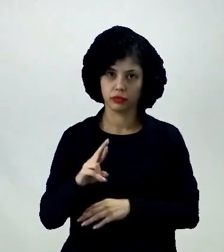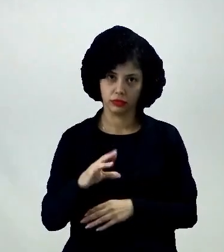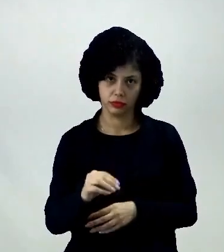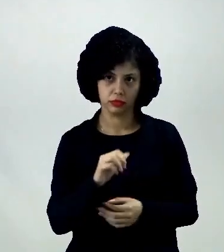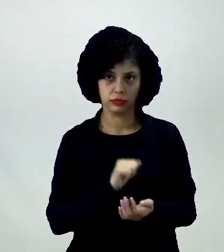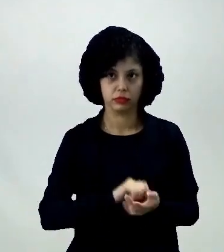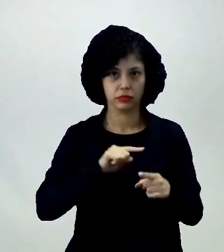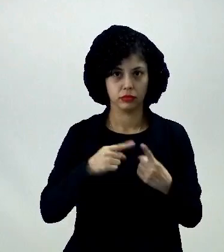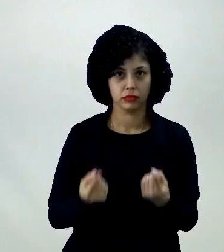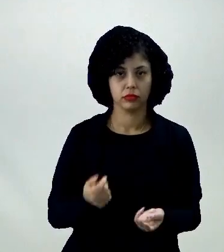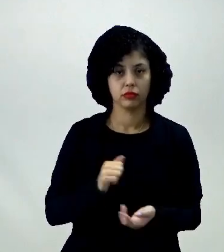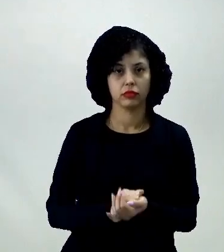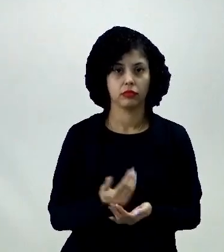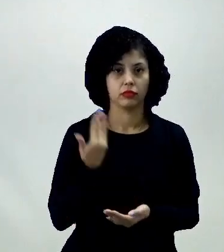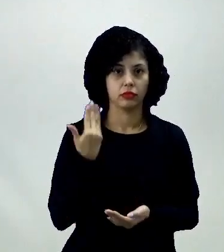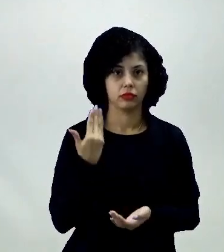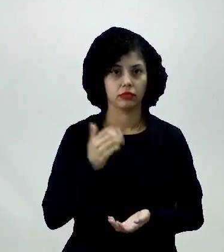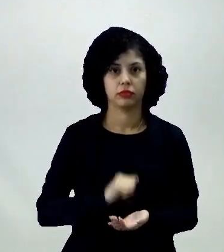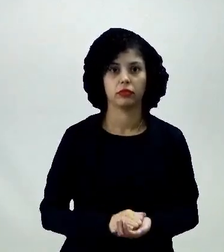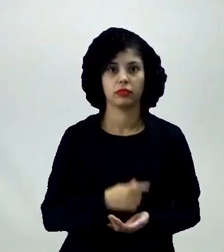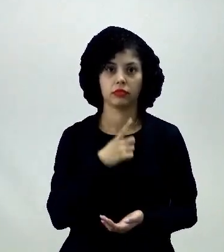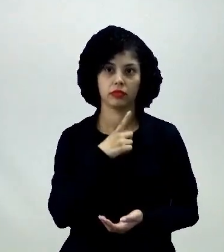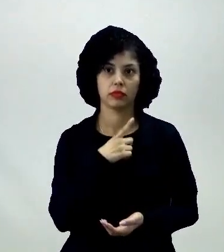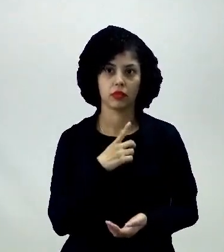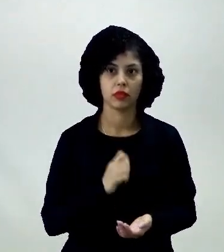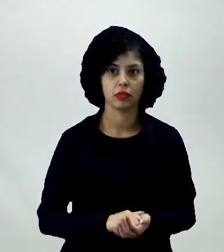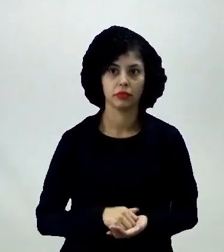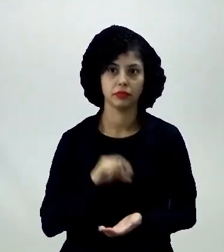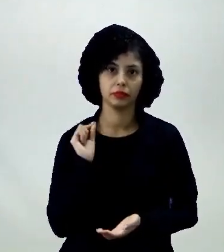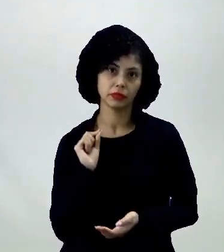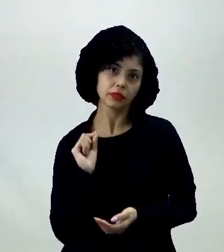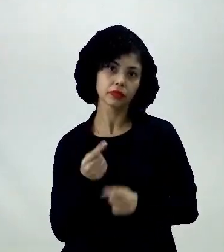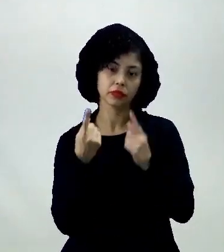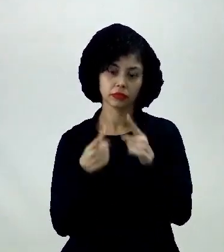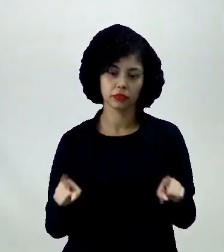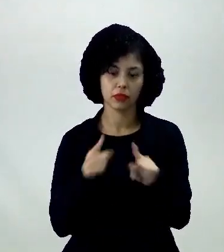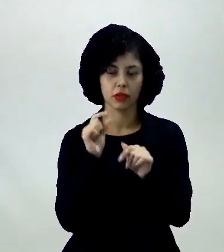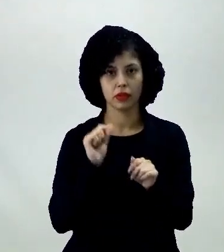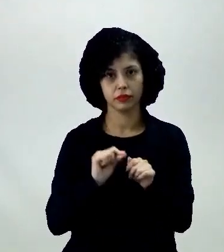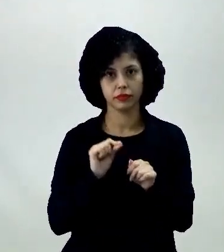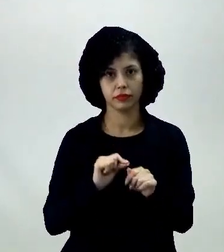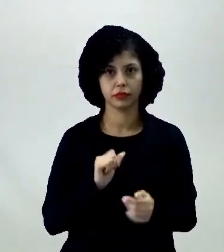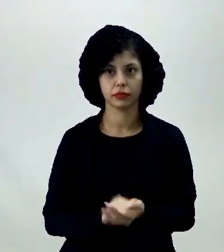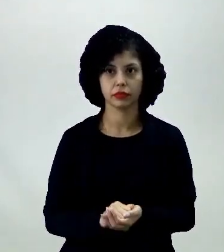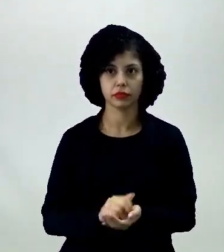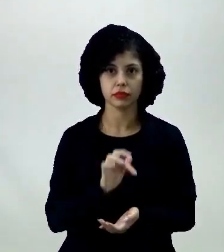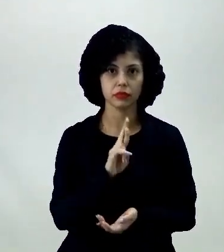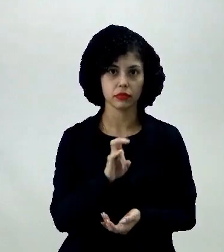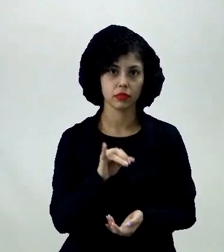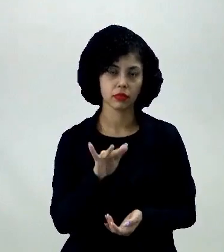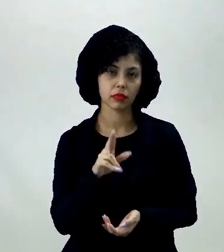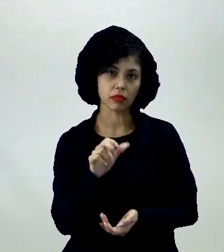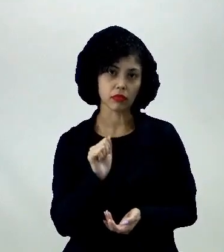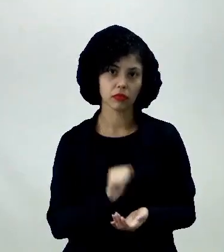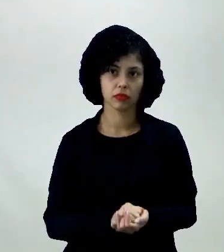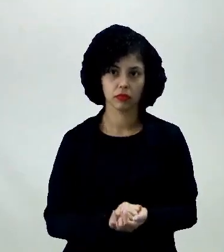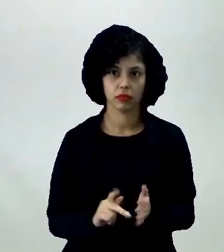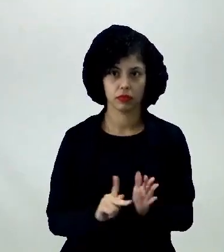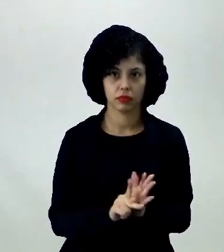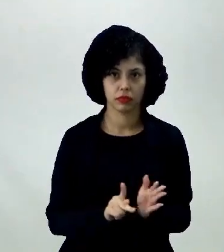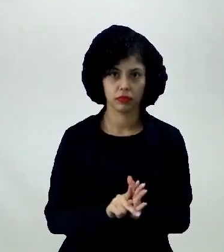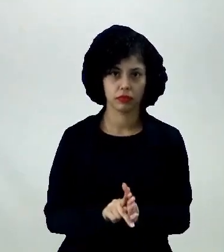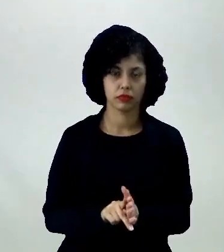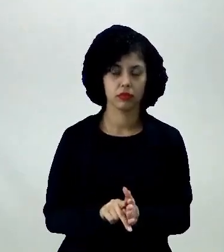Mas no disco, na época do disco, nós tínhamos aí, né, as músicas eram feitas em ranhuras ali do